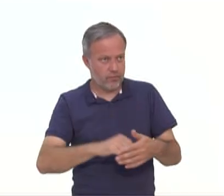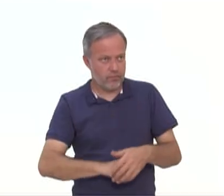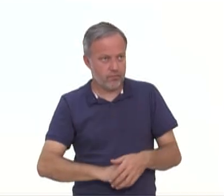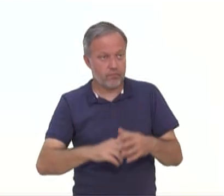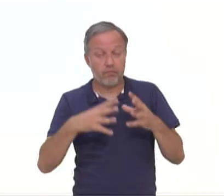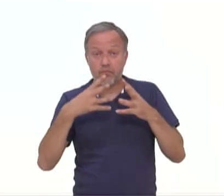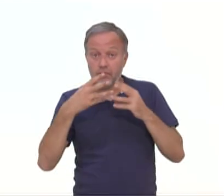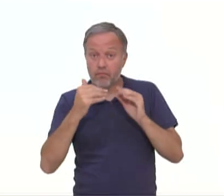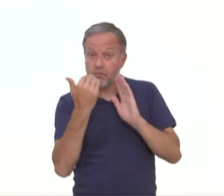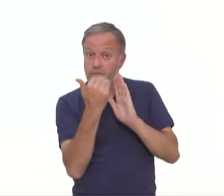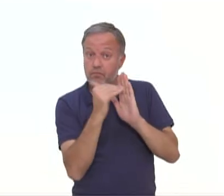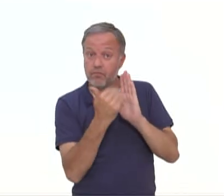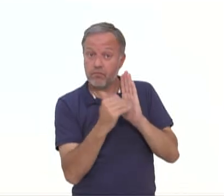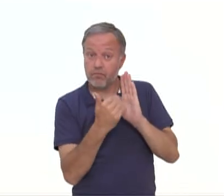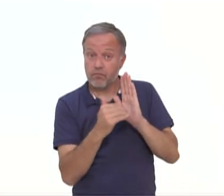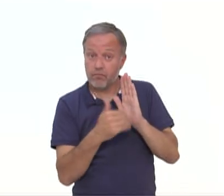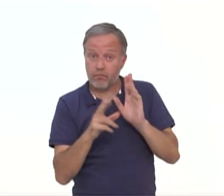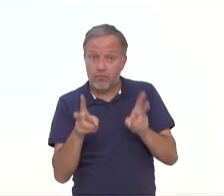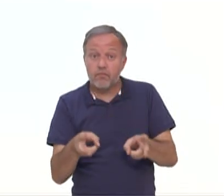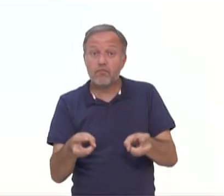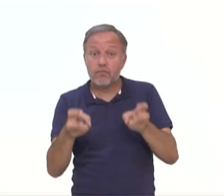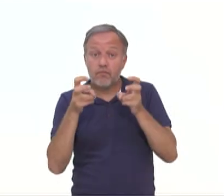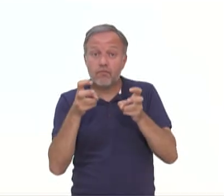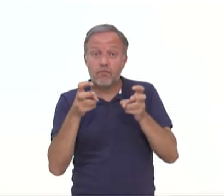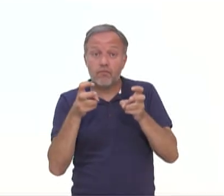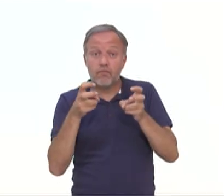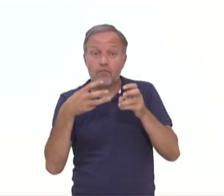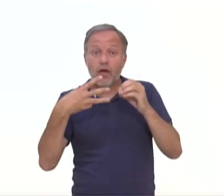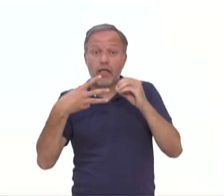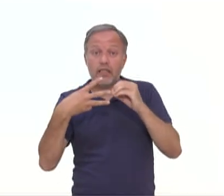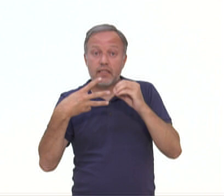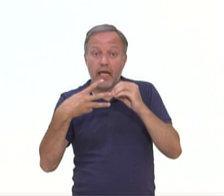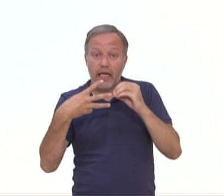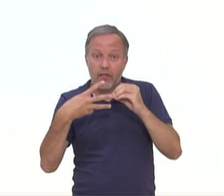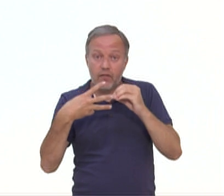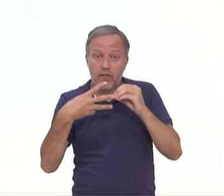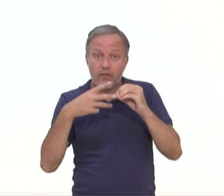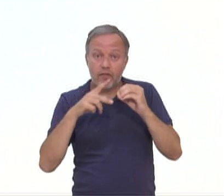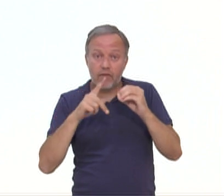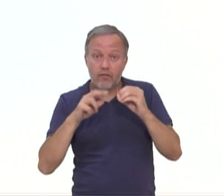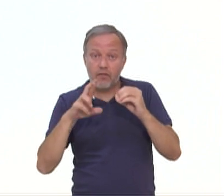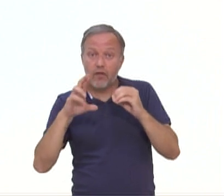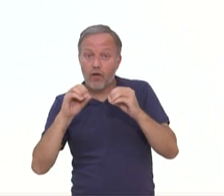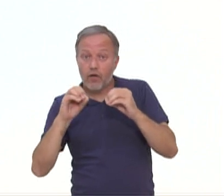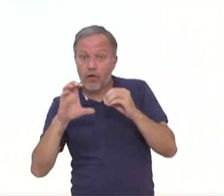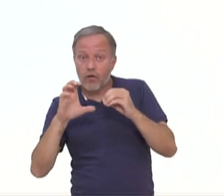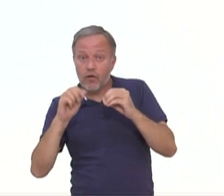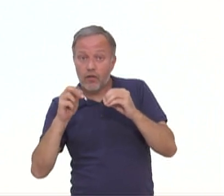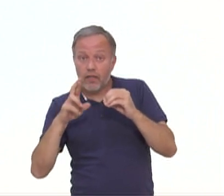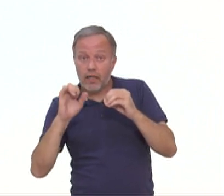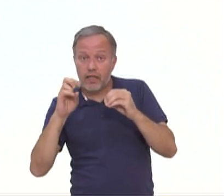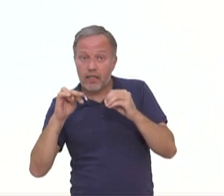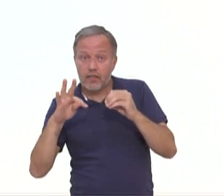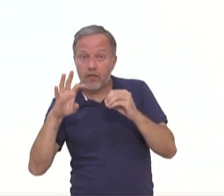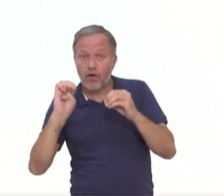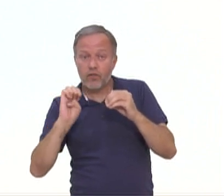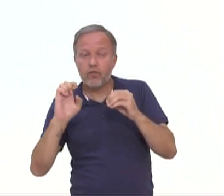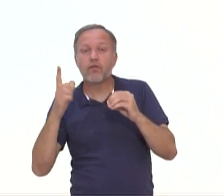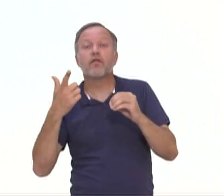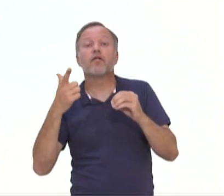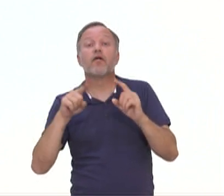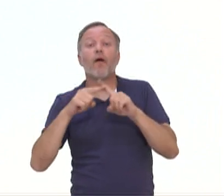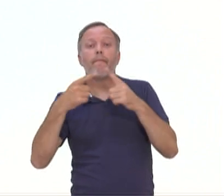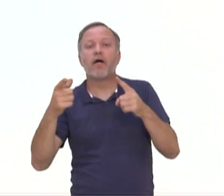Todas as estruturas abaixo são observadas nas células procariontes, exceto qual não está presente: